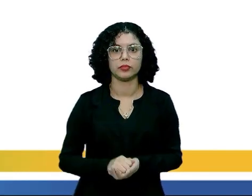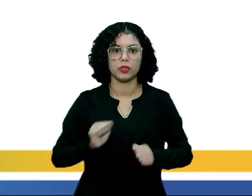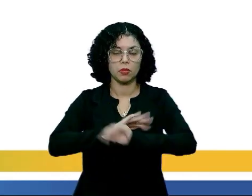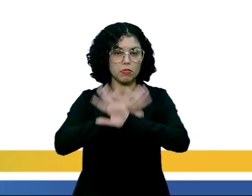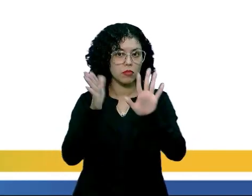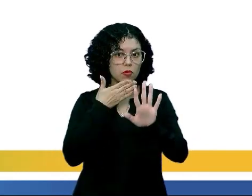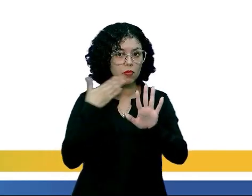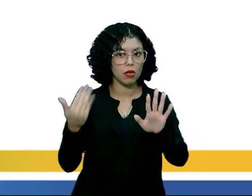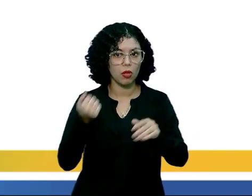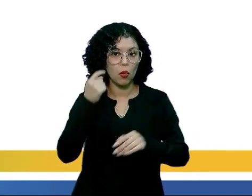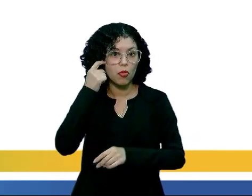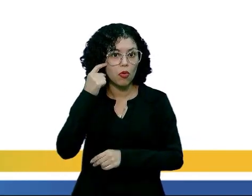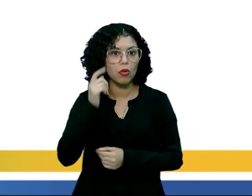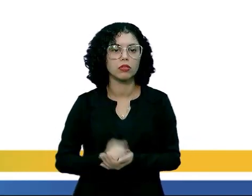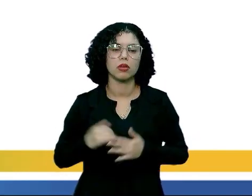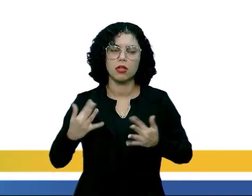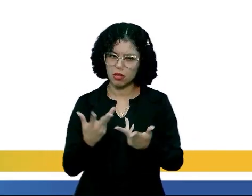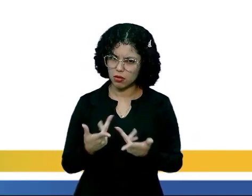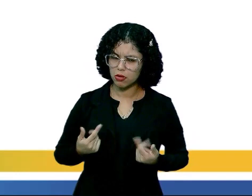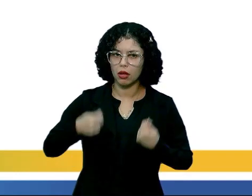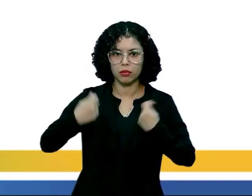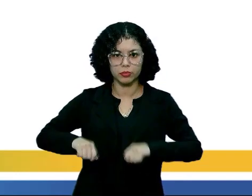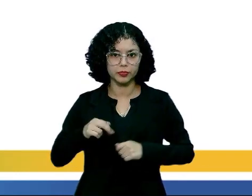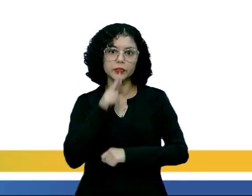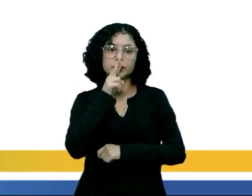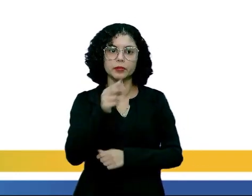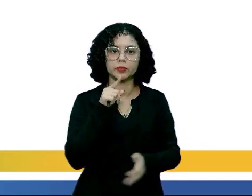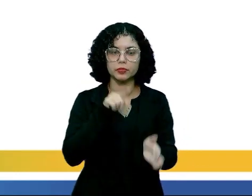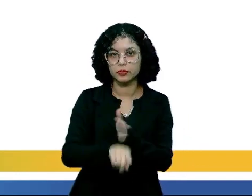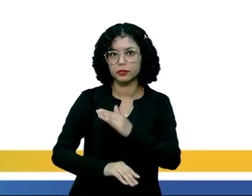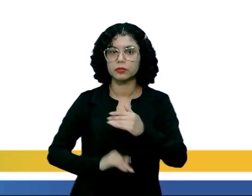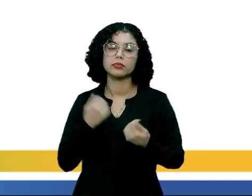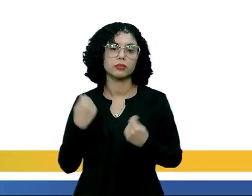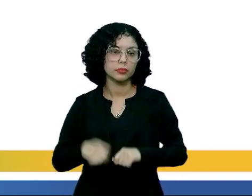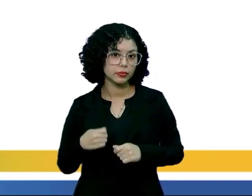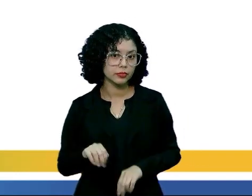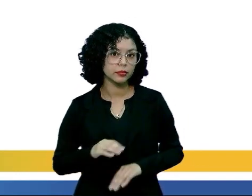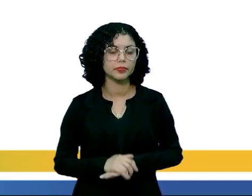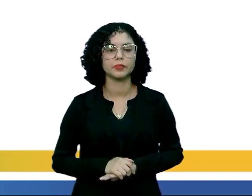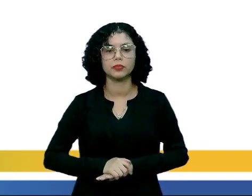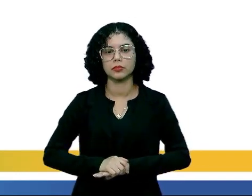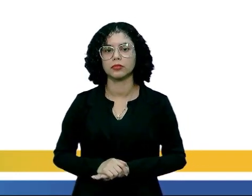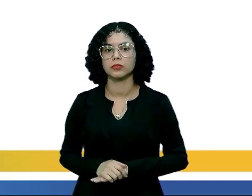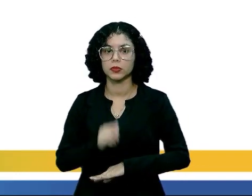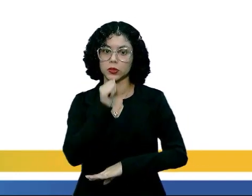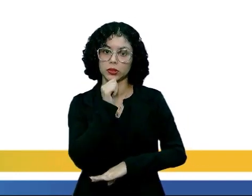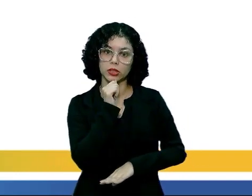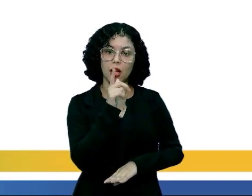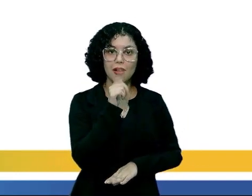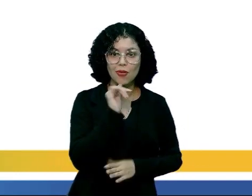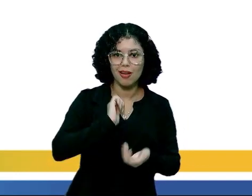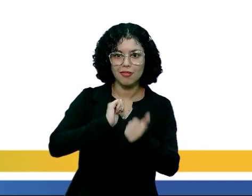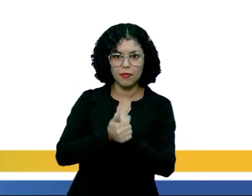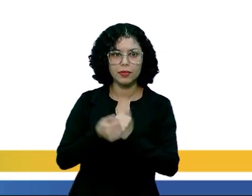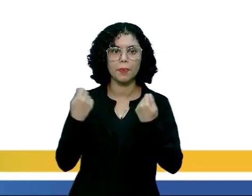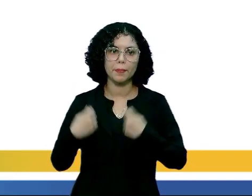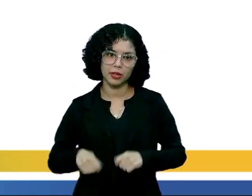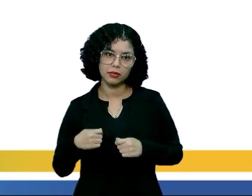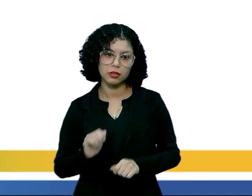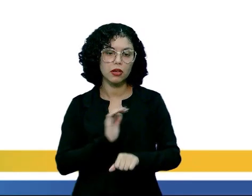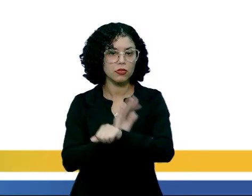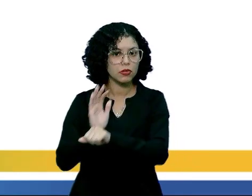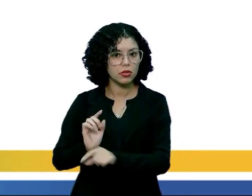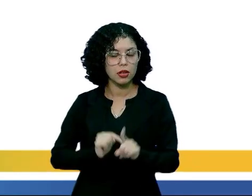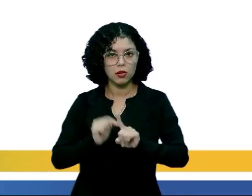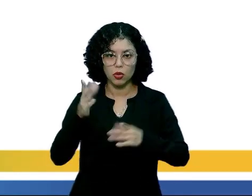ajudar a manter a clareza mental e a agilidade necessária para responder as perguntas com precisão além disso a hidratação adequada